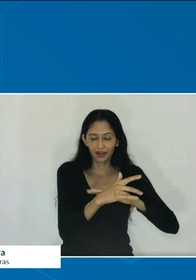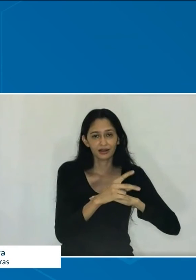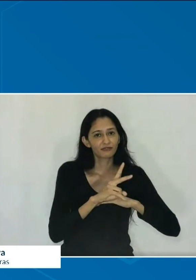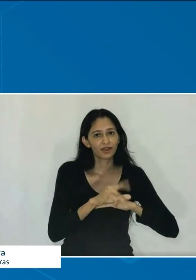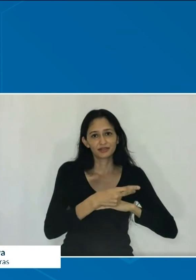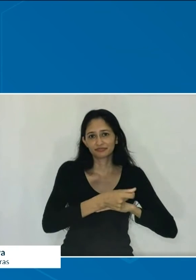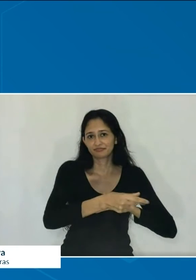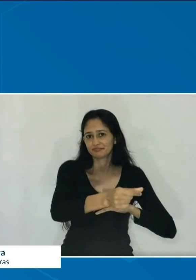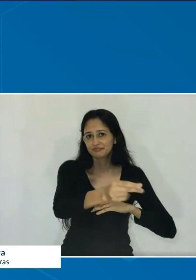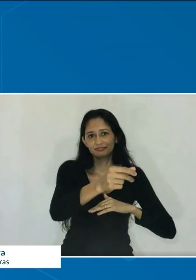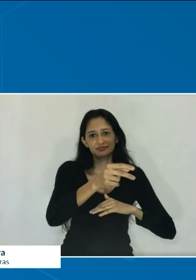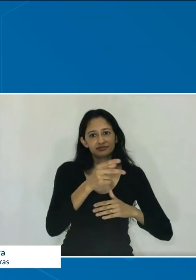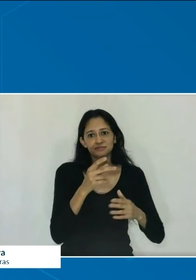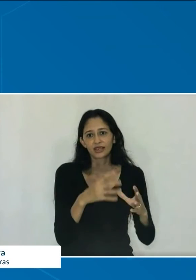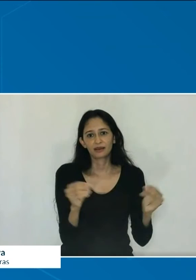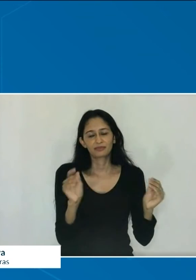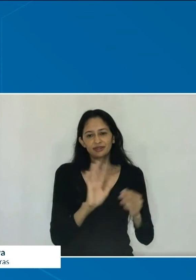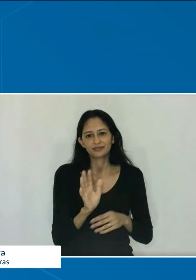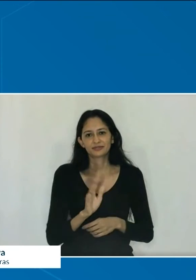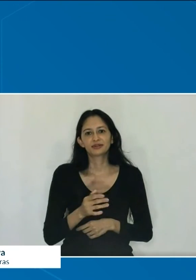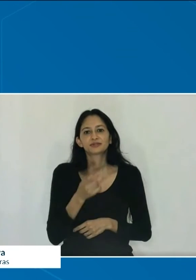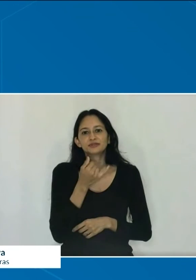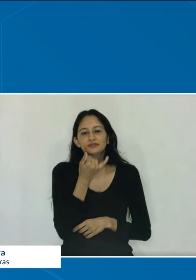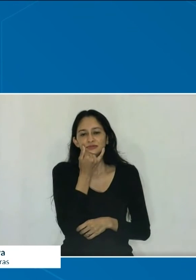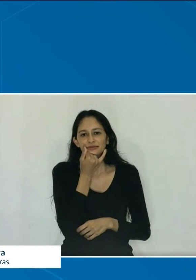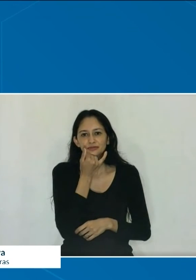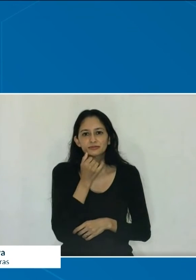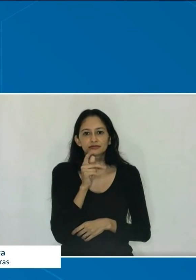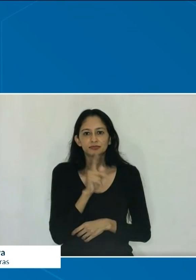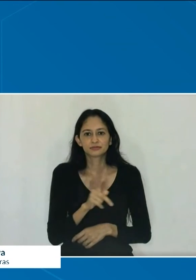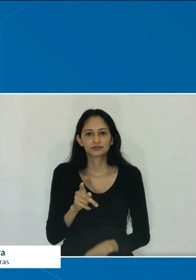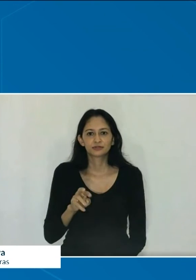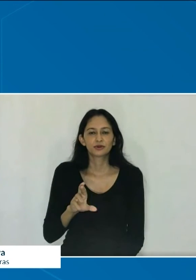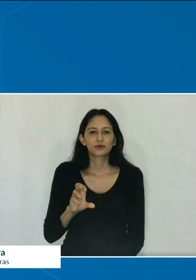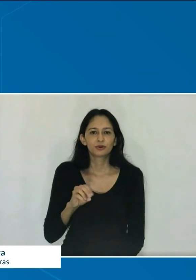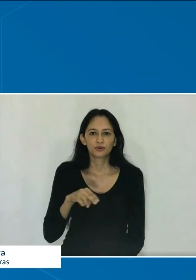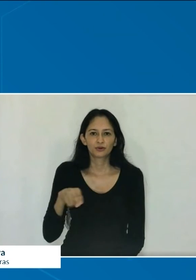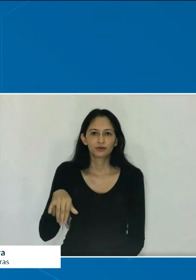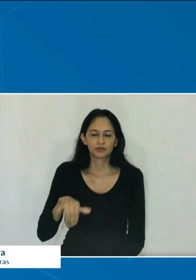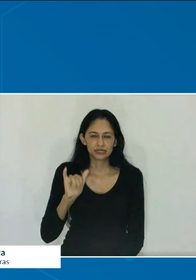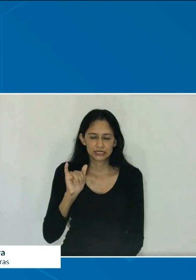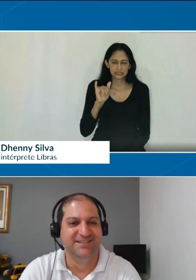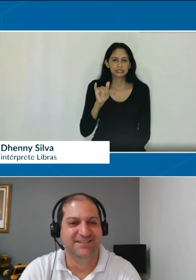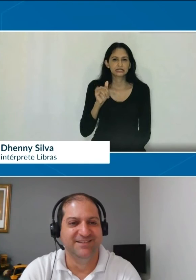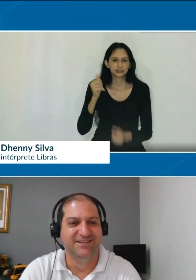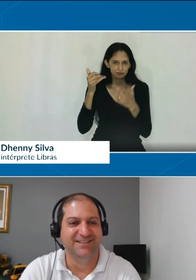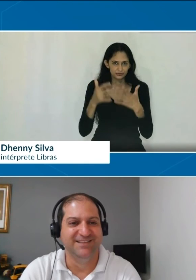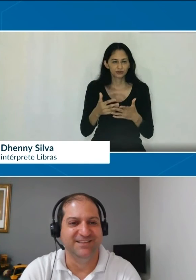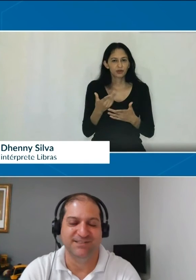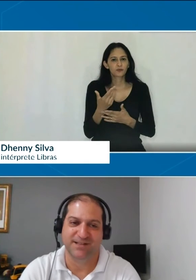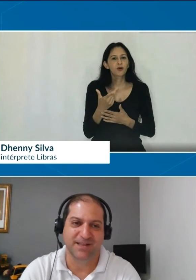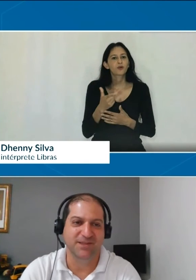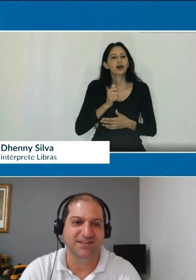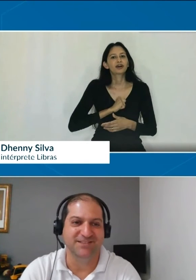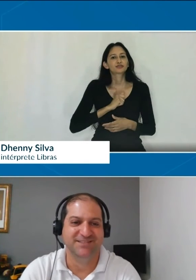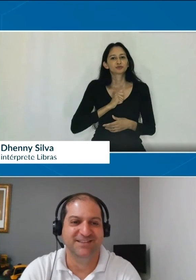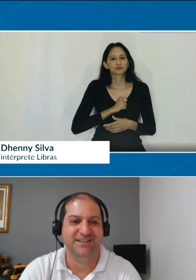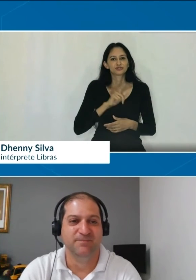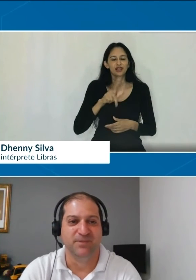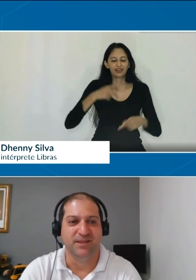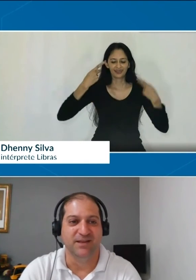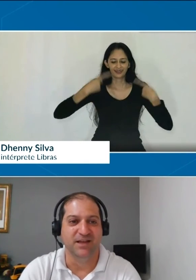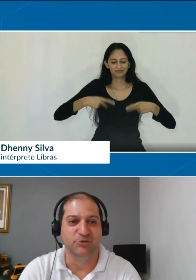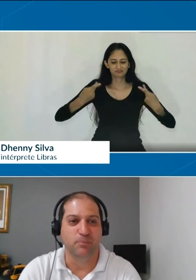sociedade. A dependência... Como o professor Rony falou, é uma questão antropológica, né? É do homem.